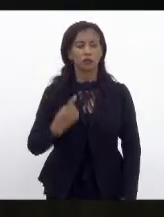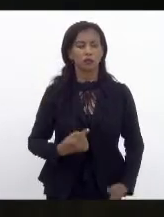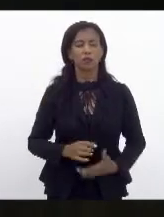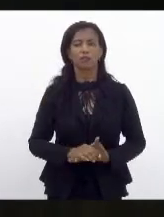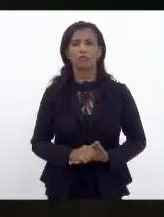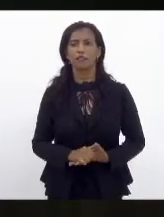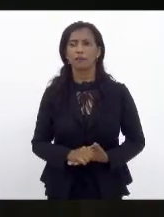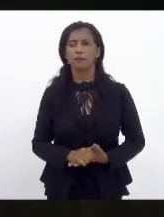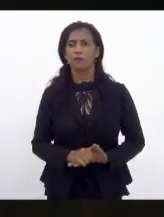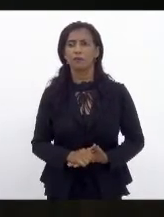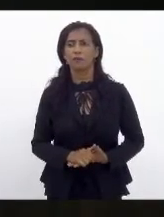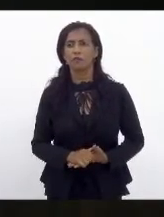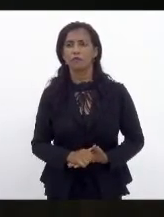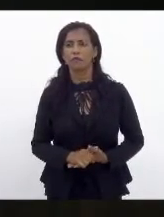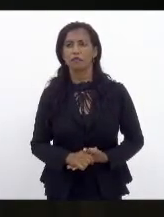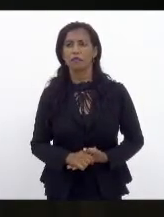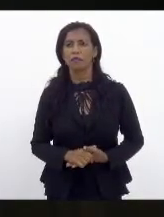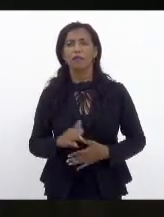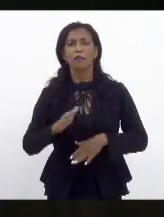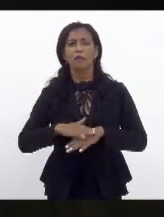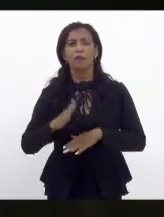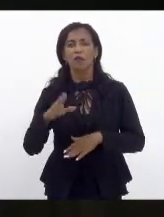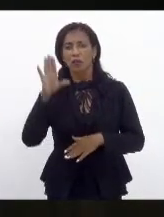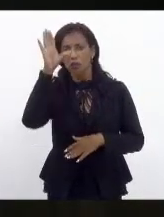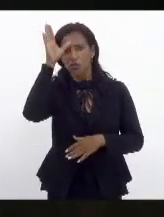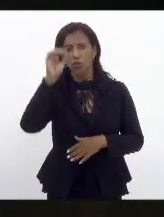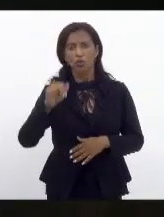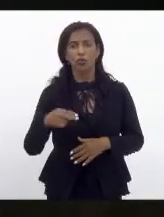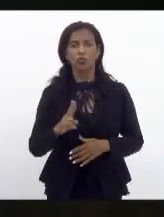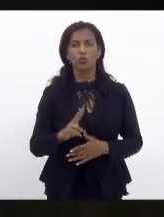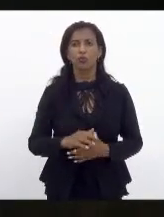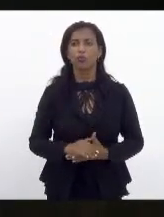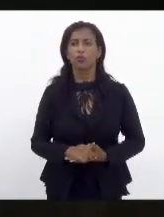Monteiro, mais alguém? Tia Ju,